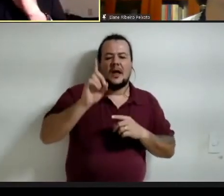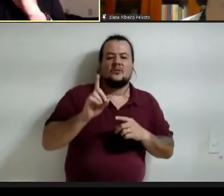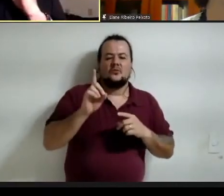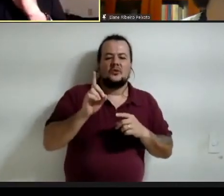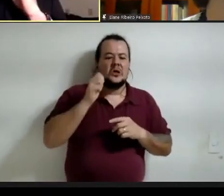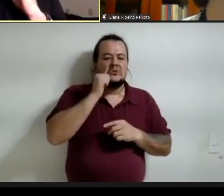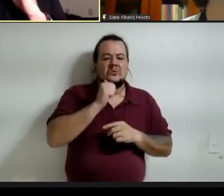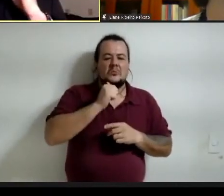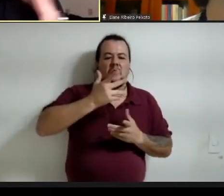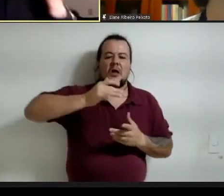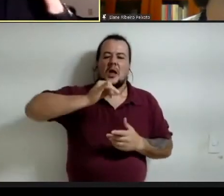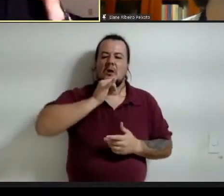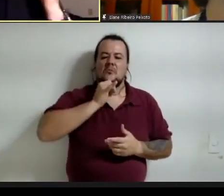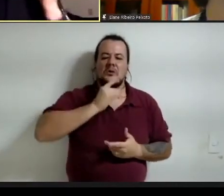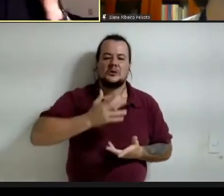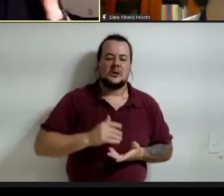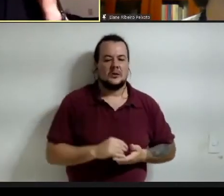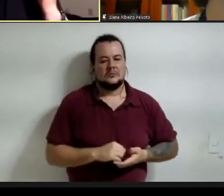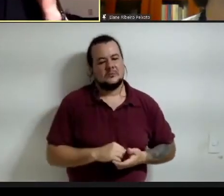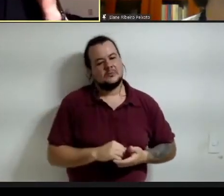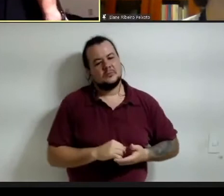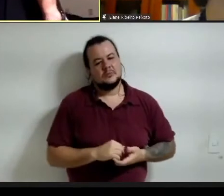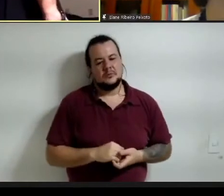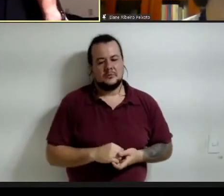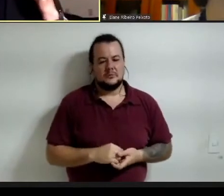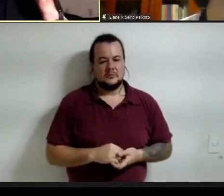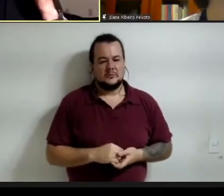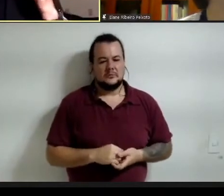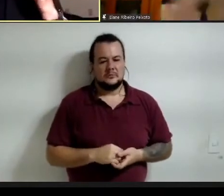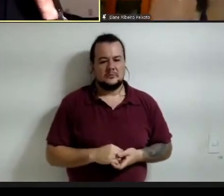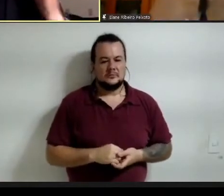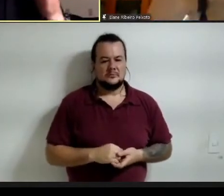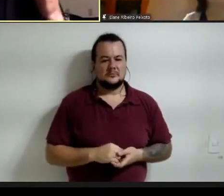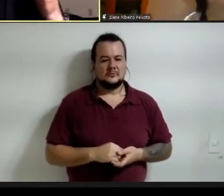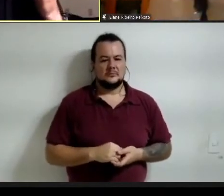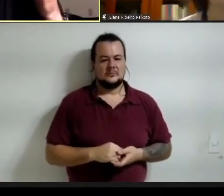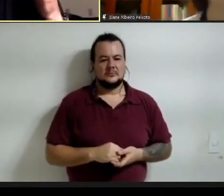né? Olha, se a gente vê